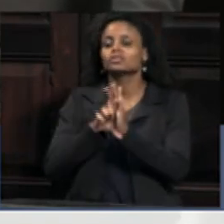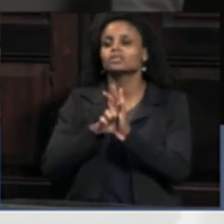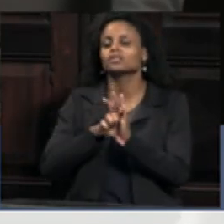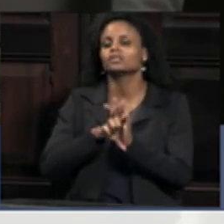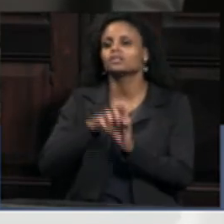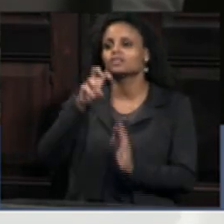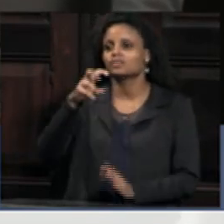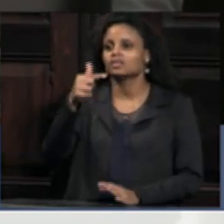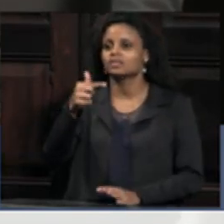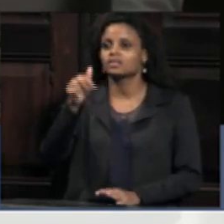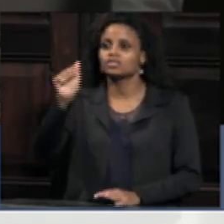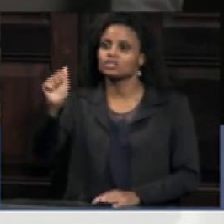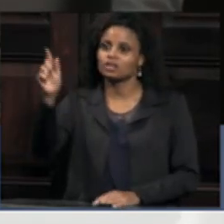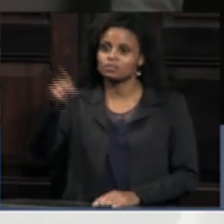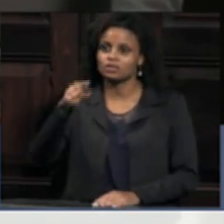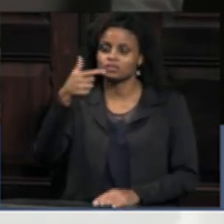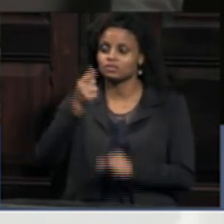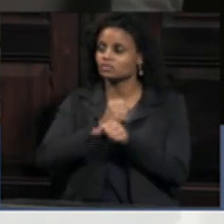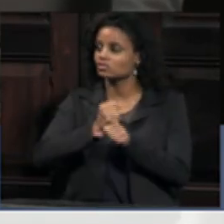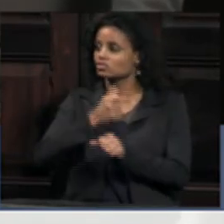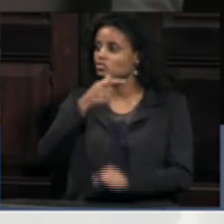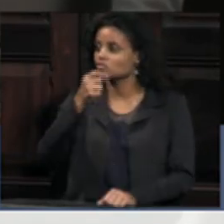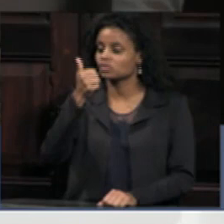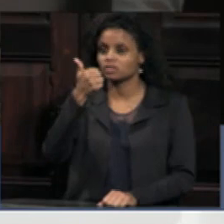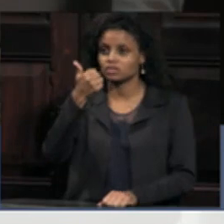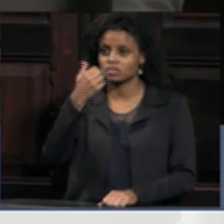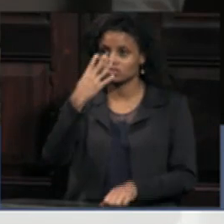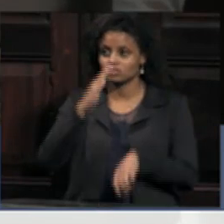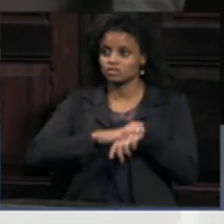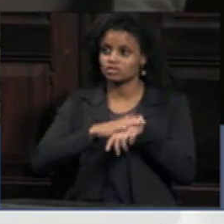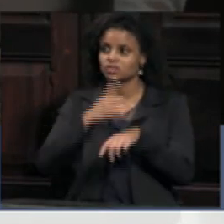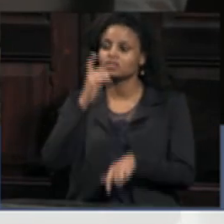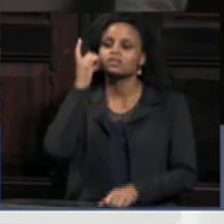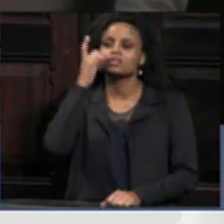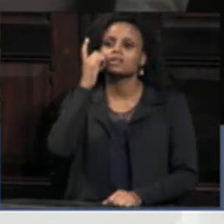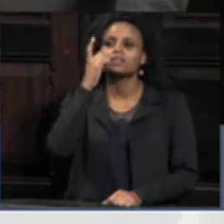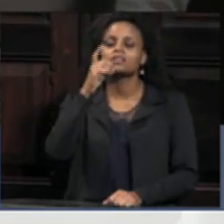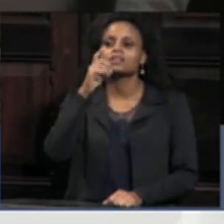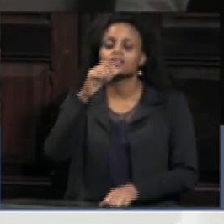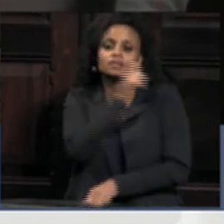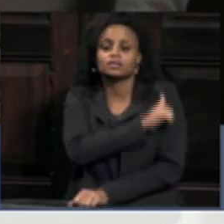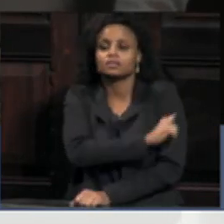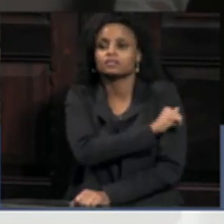2735A/2014, de autoria da deputada enfermeira Rejane. Veto total oposto ao projeto de lei